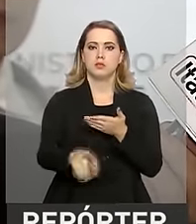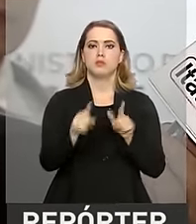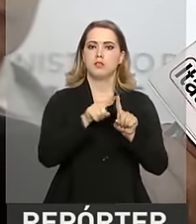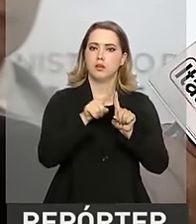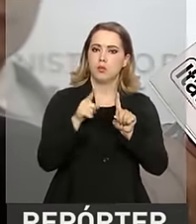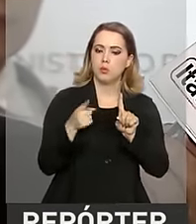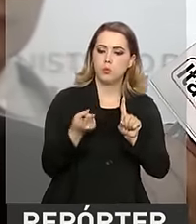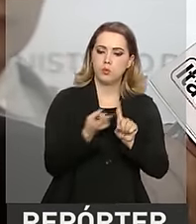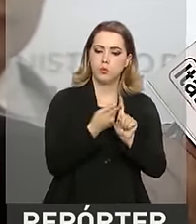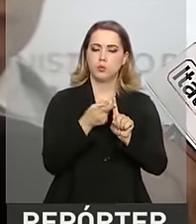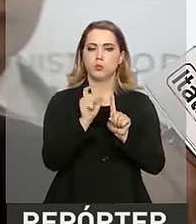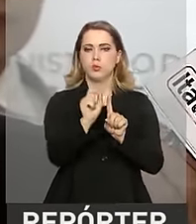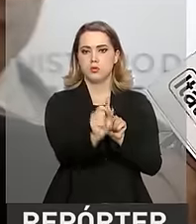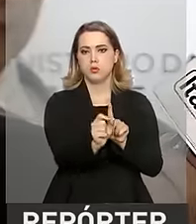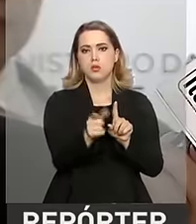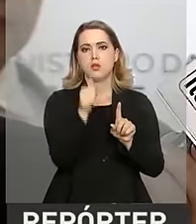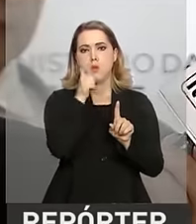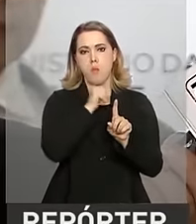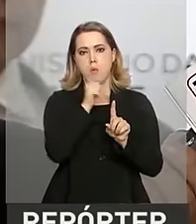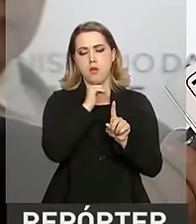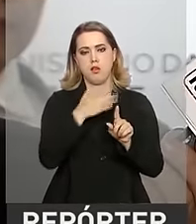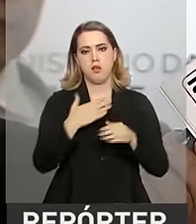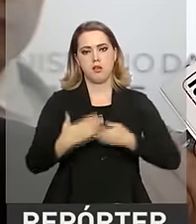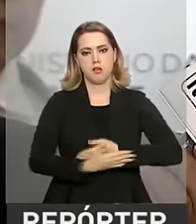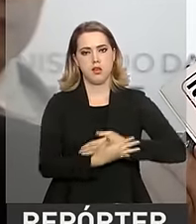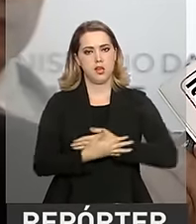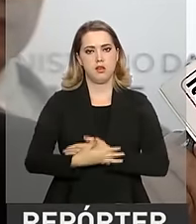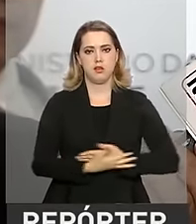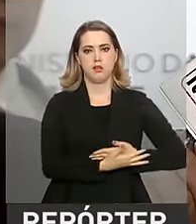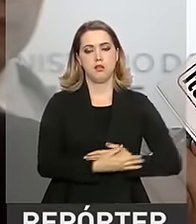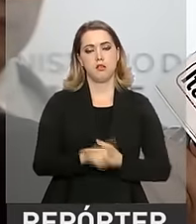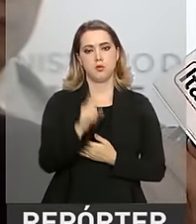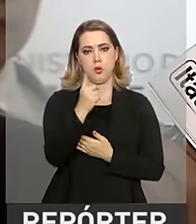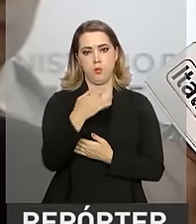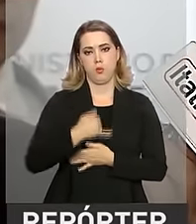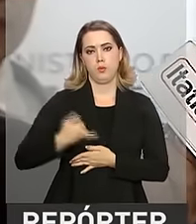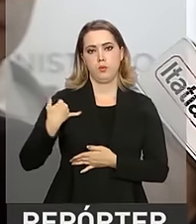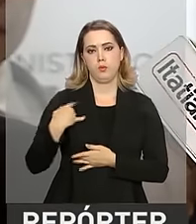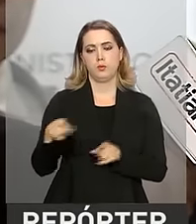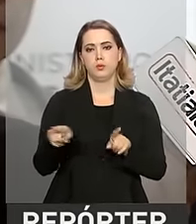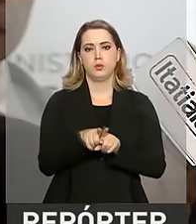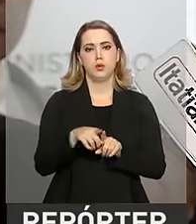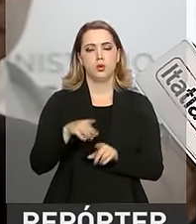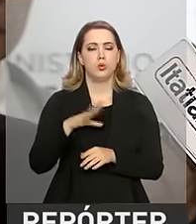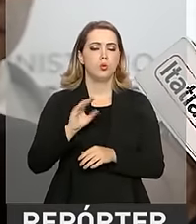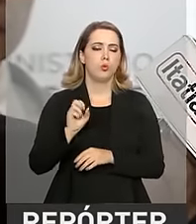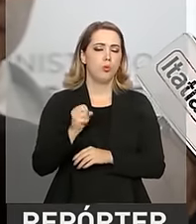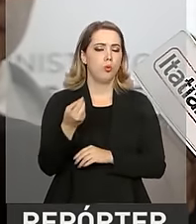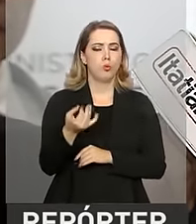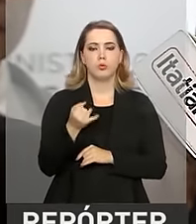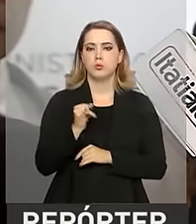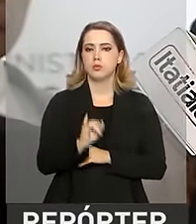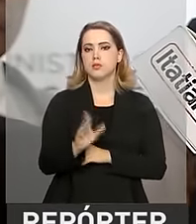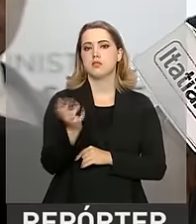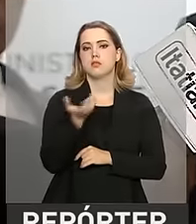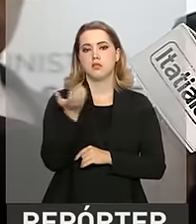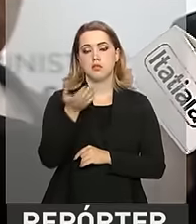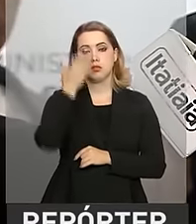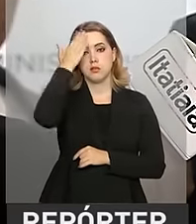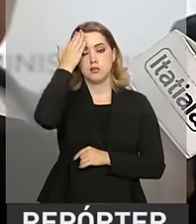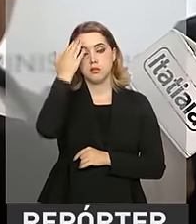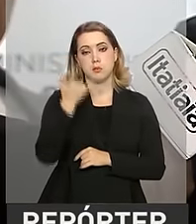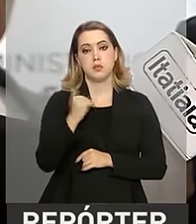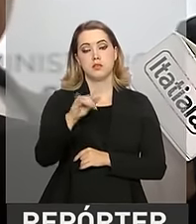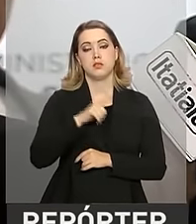Gestantes e das que das pessoas que queiram eventualmente fazer uma uma investigação antes